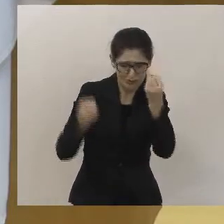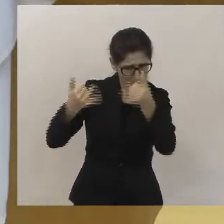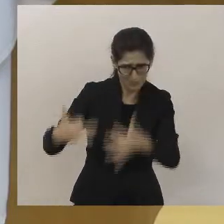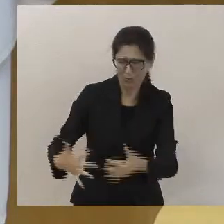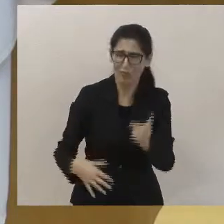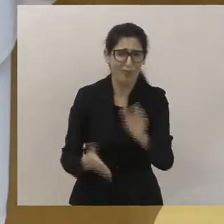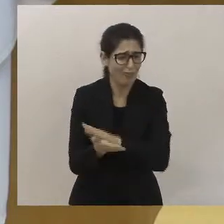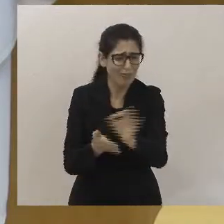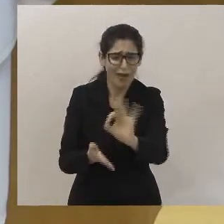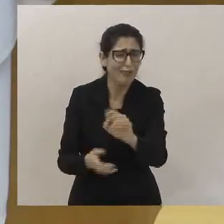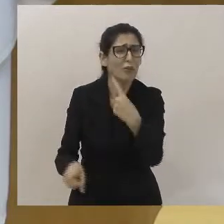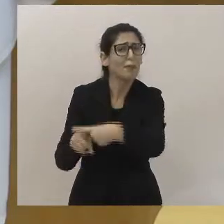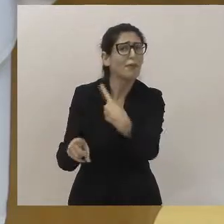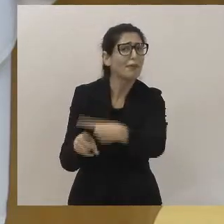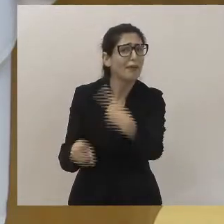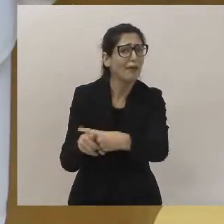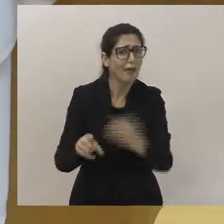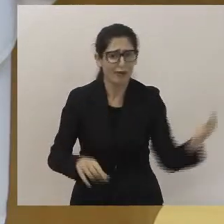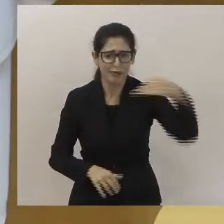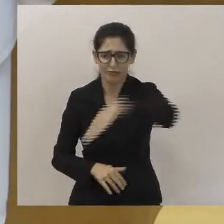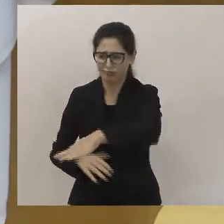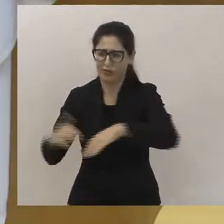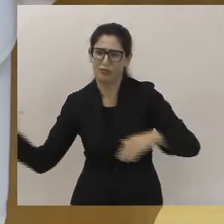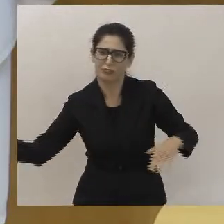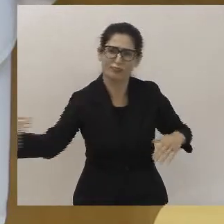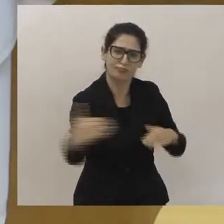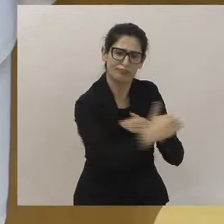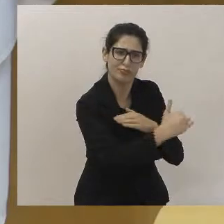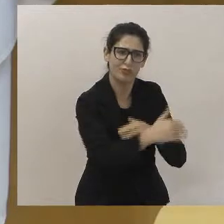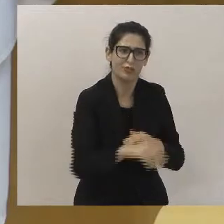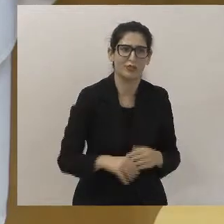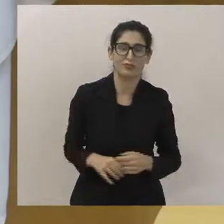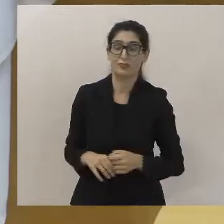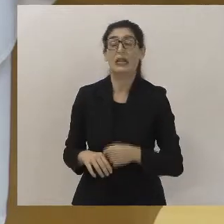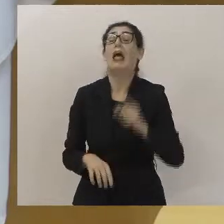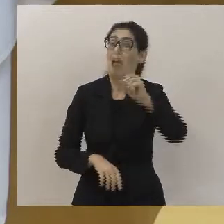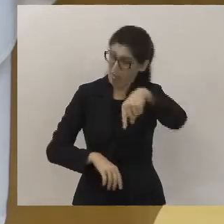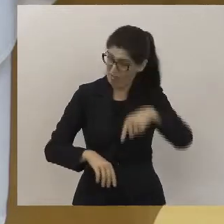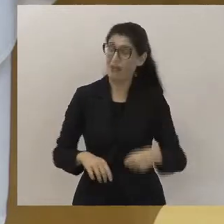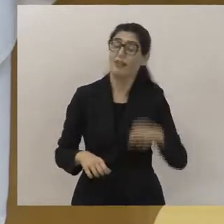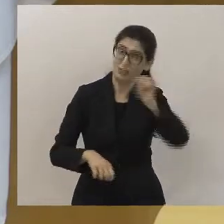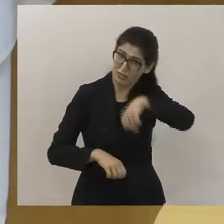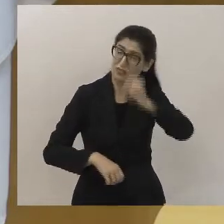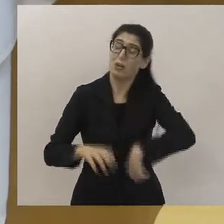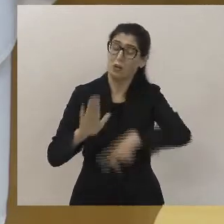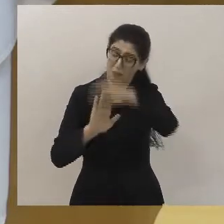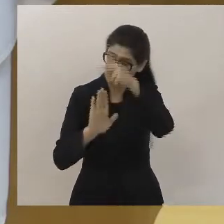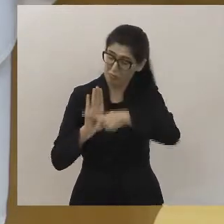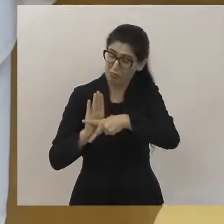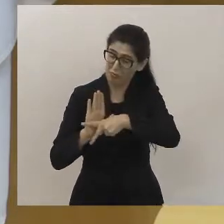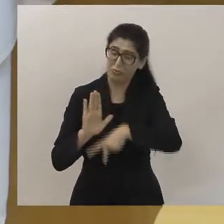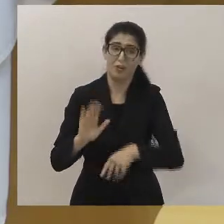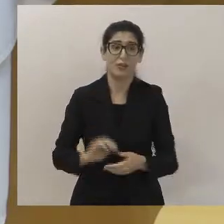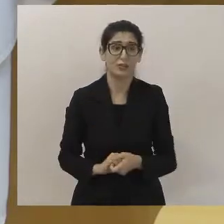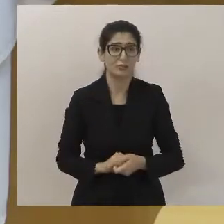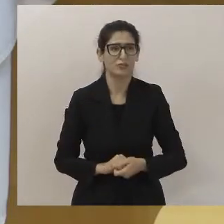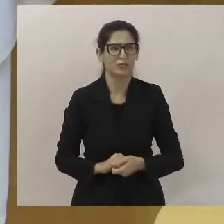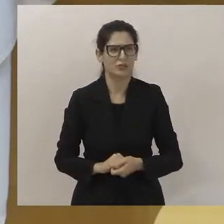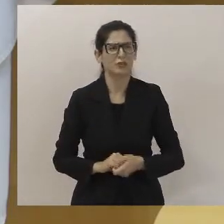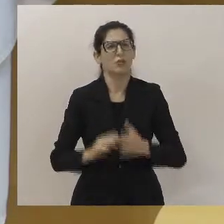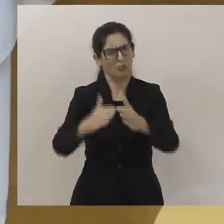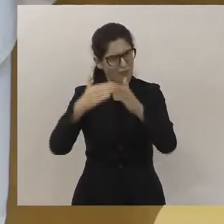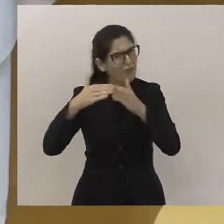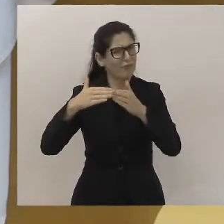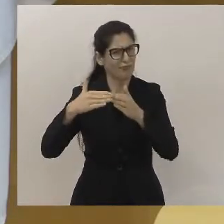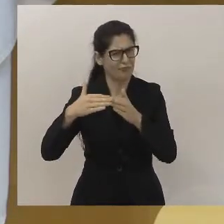de aquino é obra não custa dinheiro só que a ação do governo então eu saí a cepisa puxar a orelha de seu secretário de mobilidade